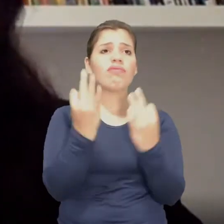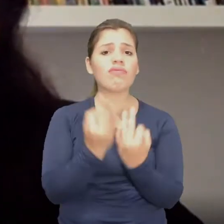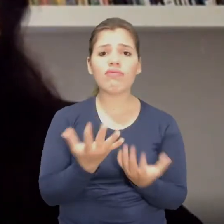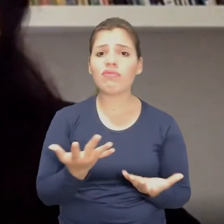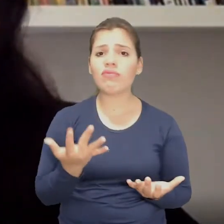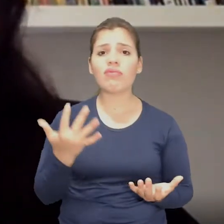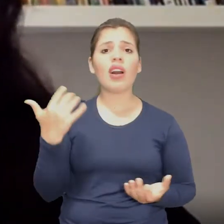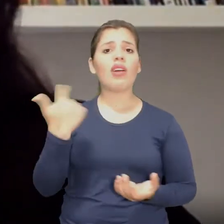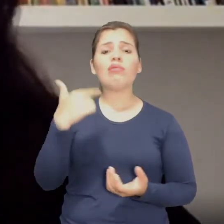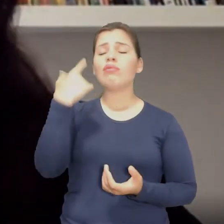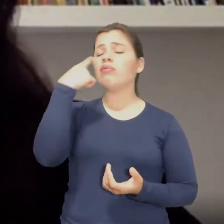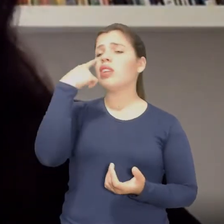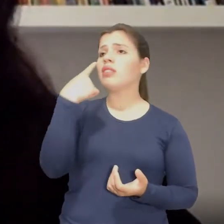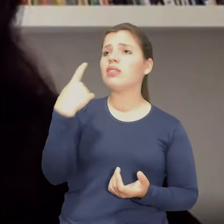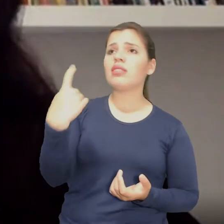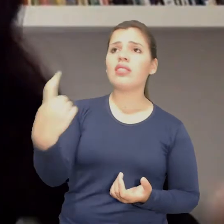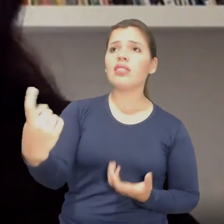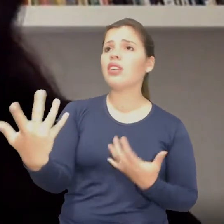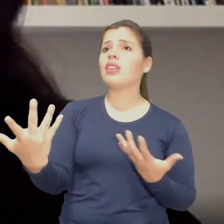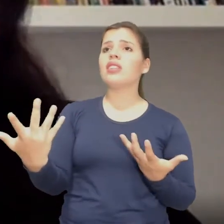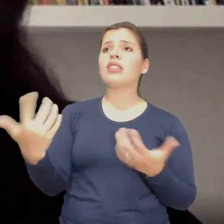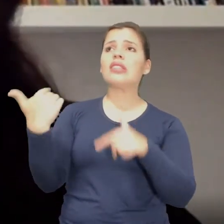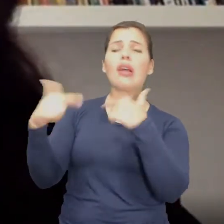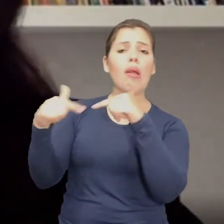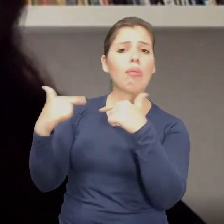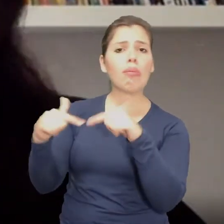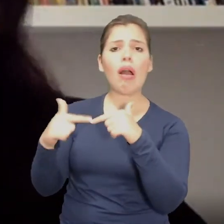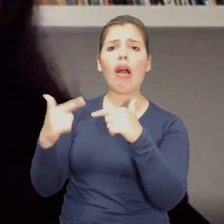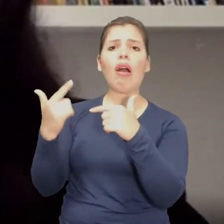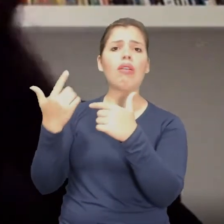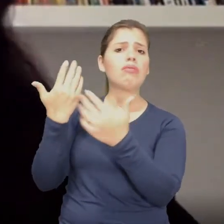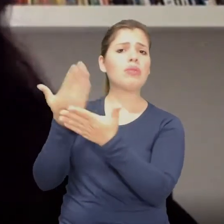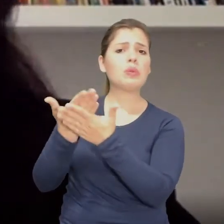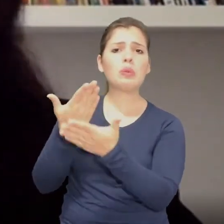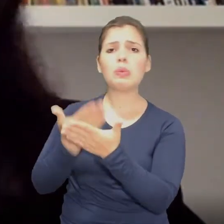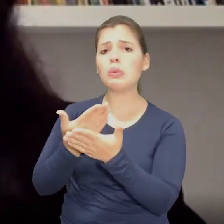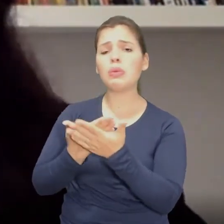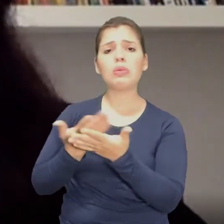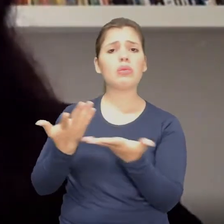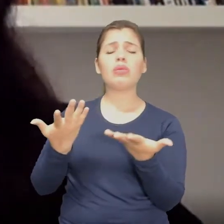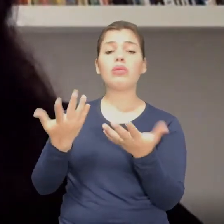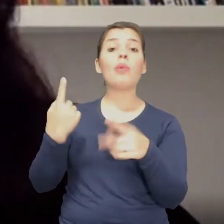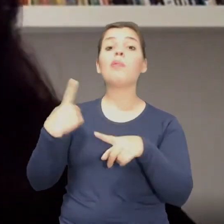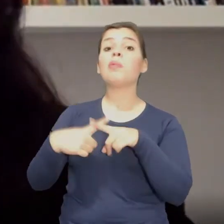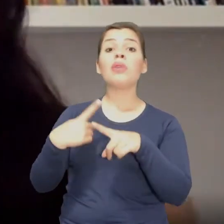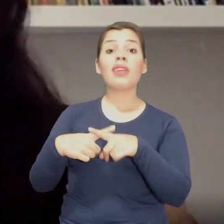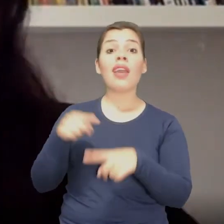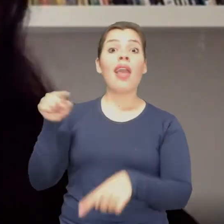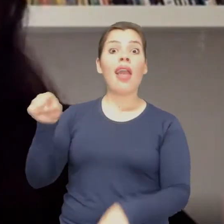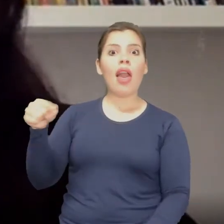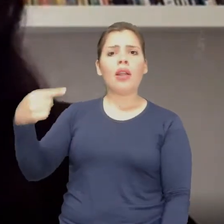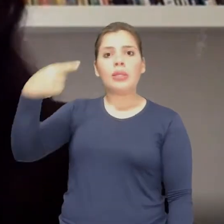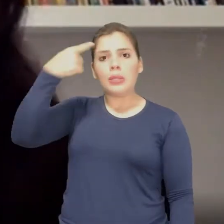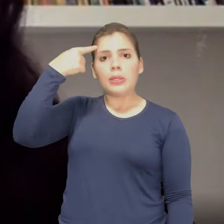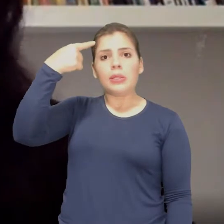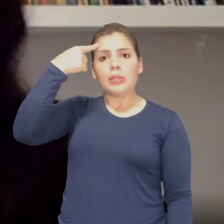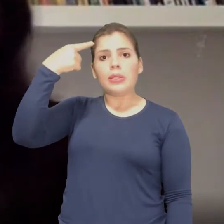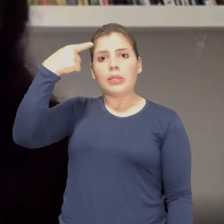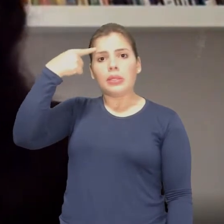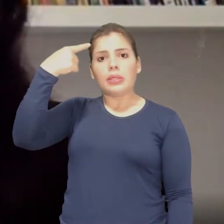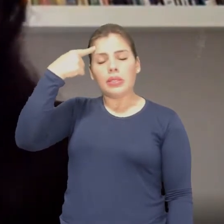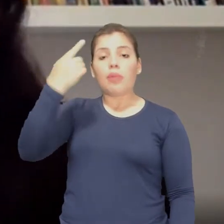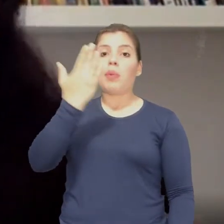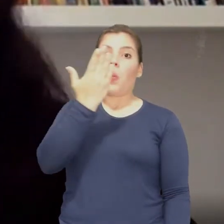pela família, passam a se desinteressar por trabalho, por estudo, porque o tema central da vida